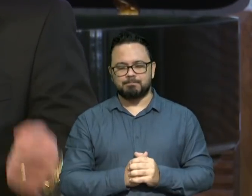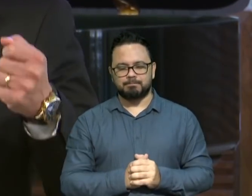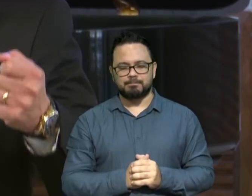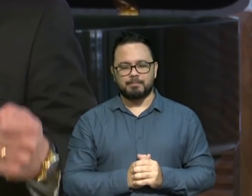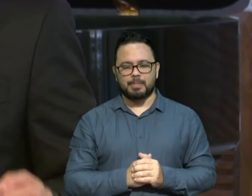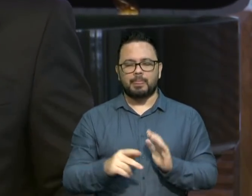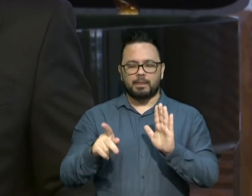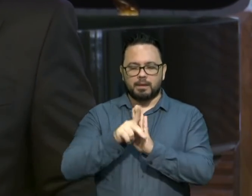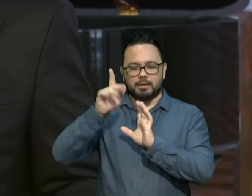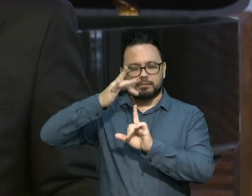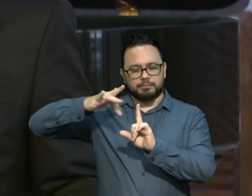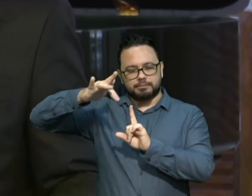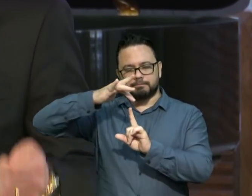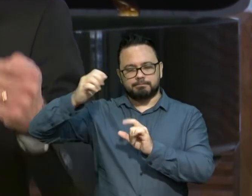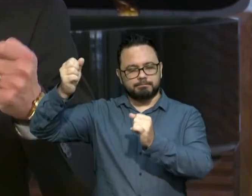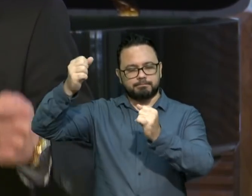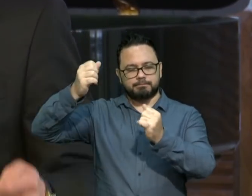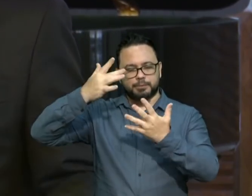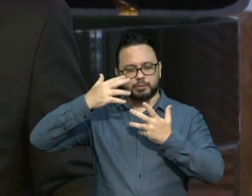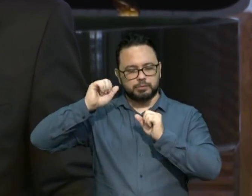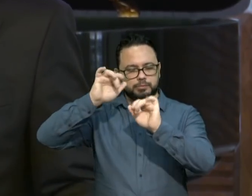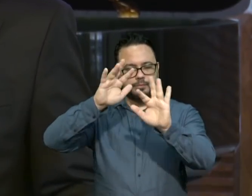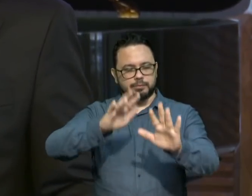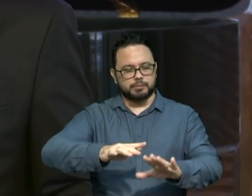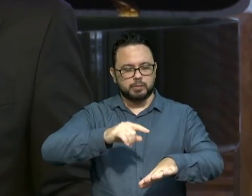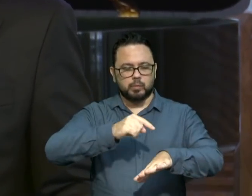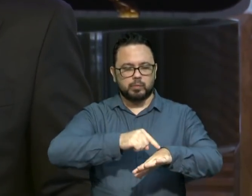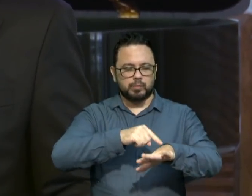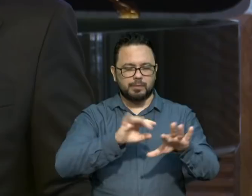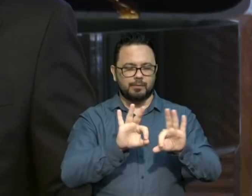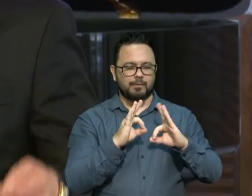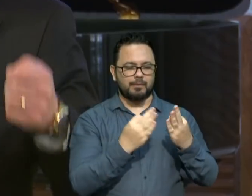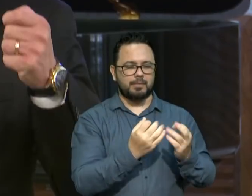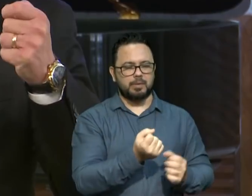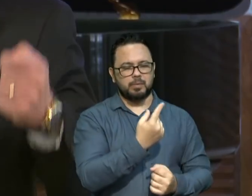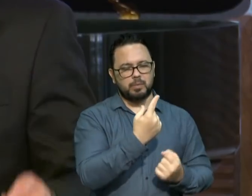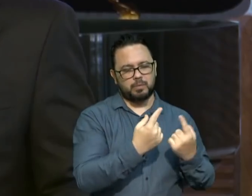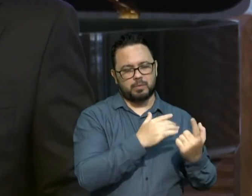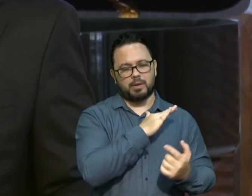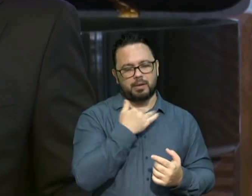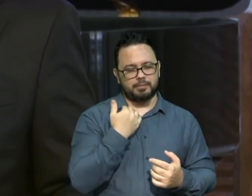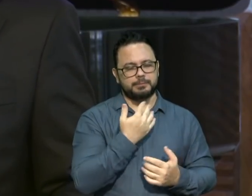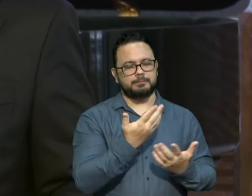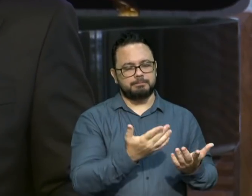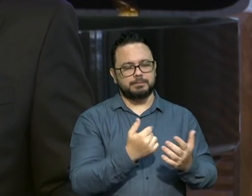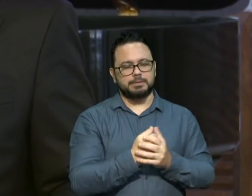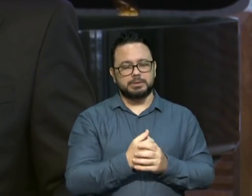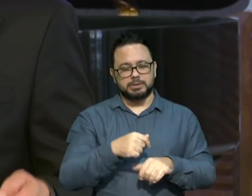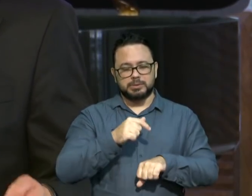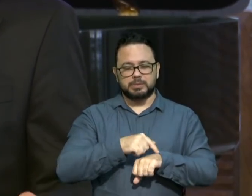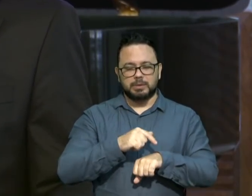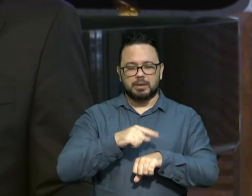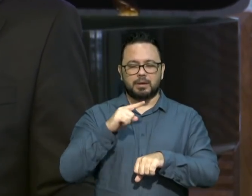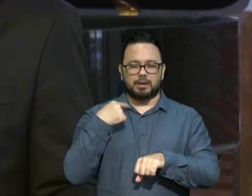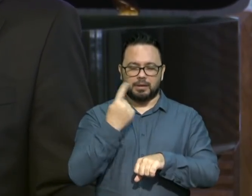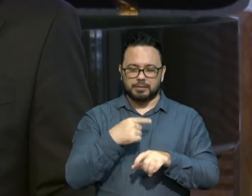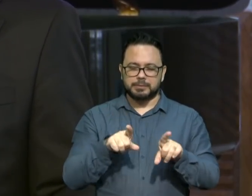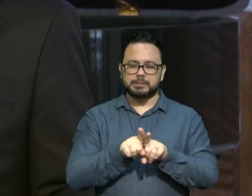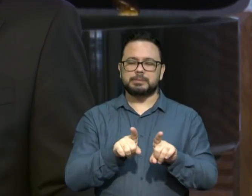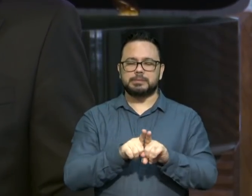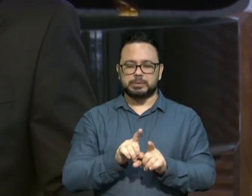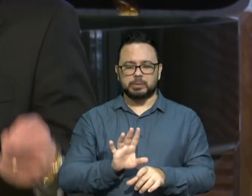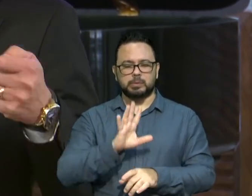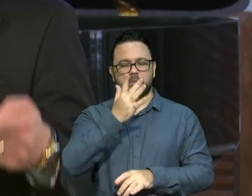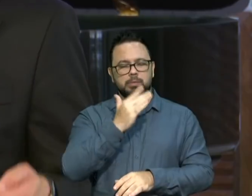o que o Espírito Santo esteja sobre nós na hora das nossas perdas pai e se um dia tivermos que enfrentar a sepultura